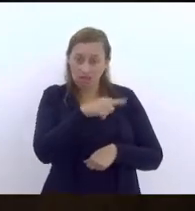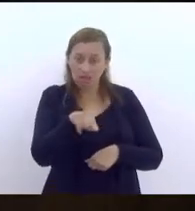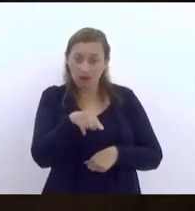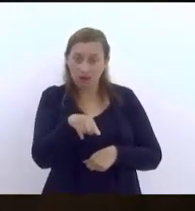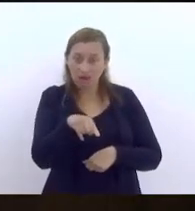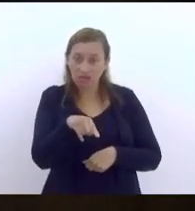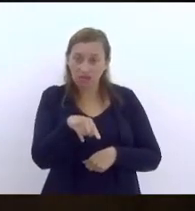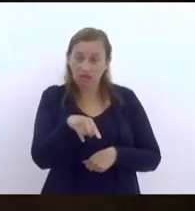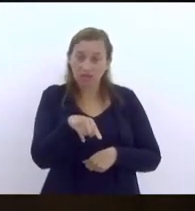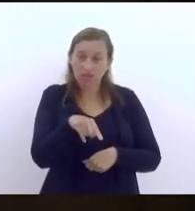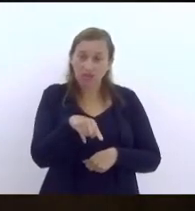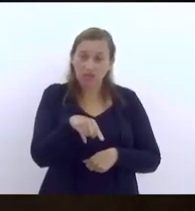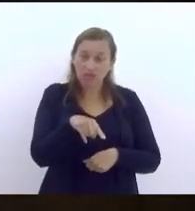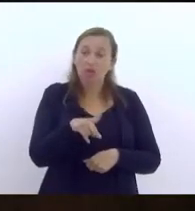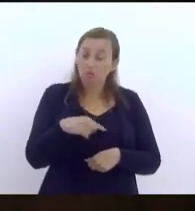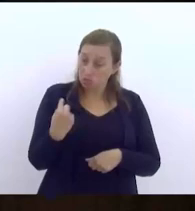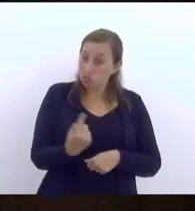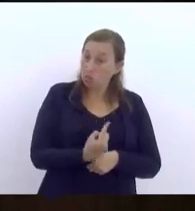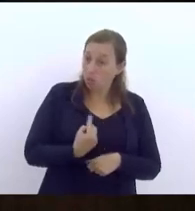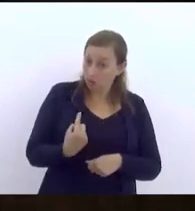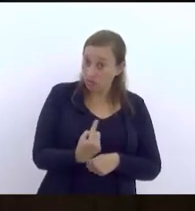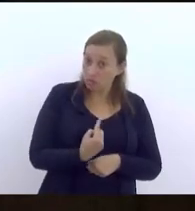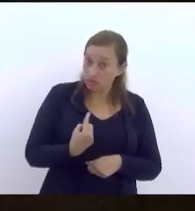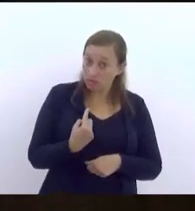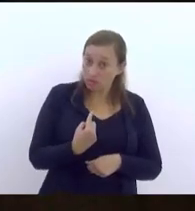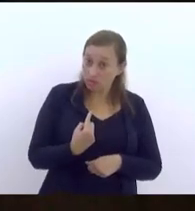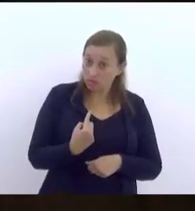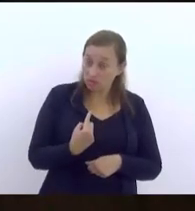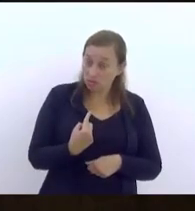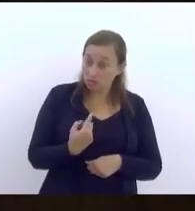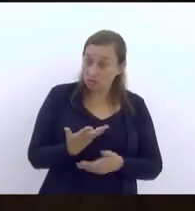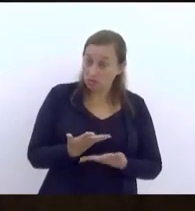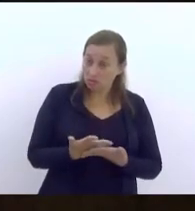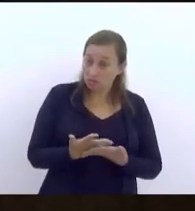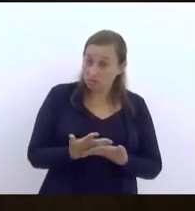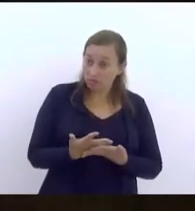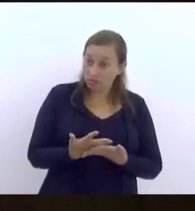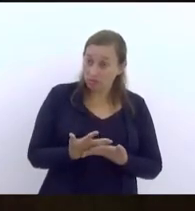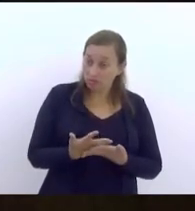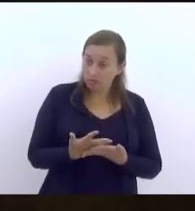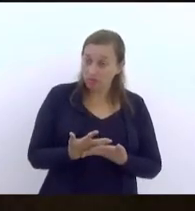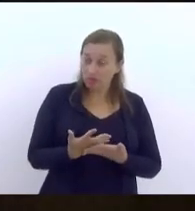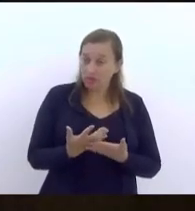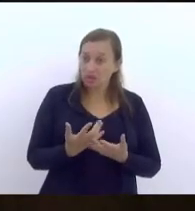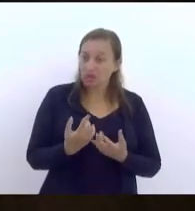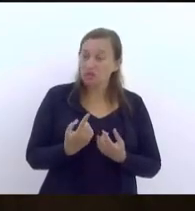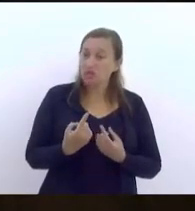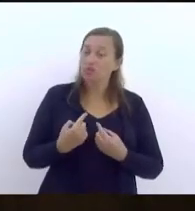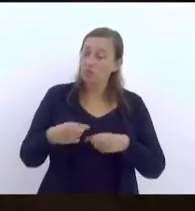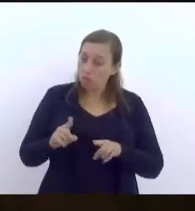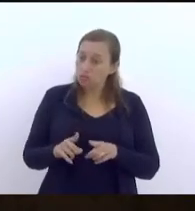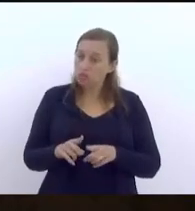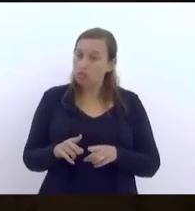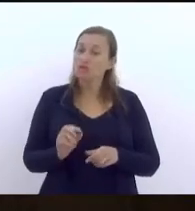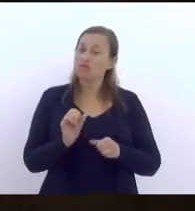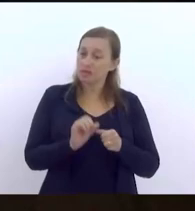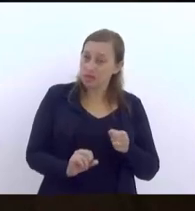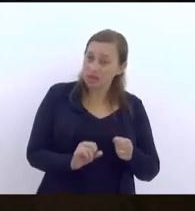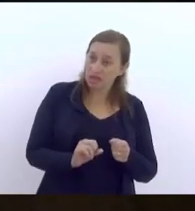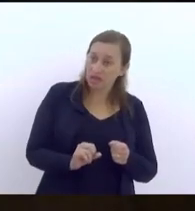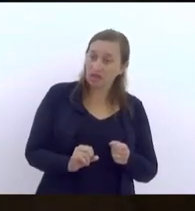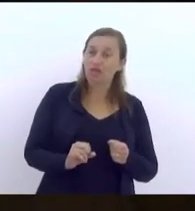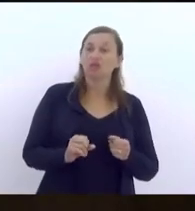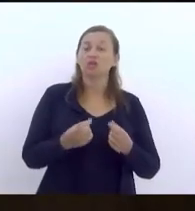ser discriminados por nós, ou seja, traçar como algo que tem que ser combatido, o que foi feito, discriminação à